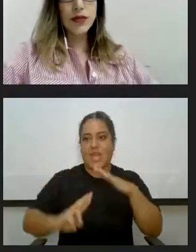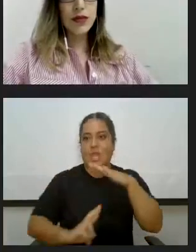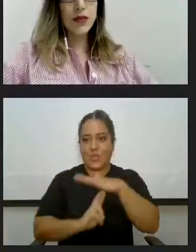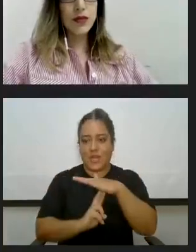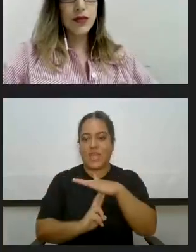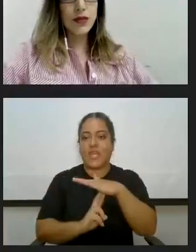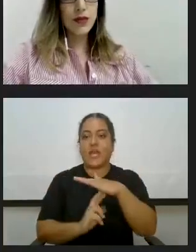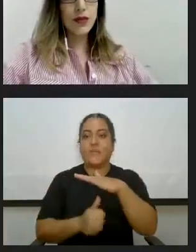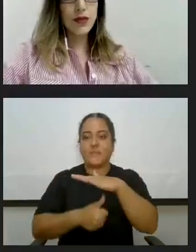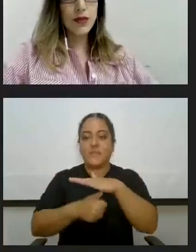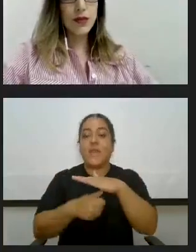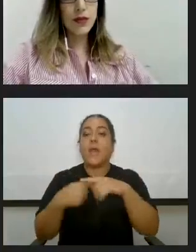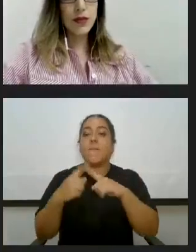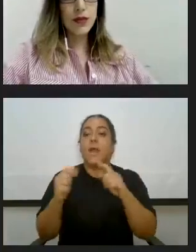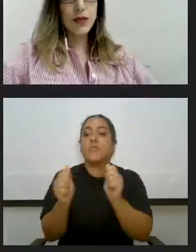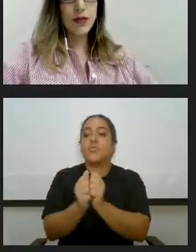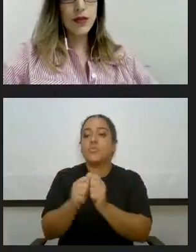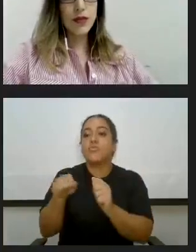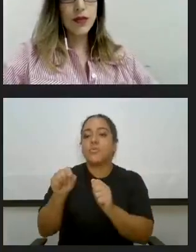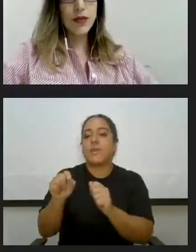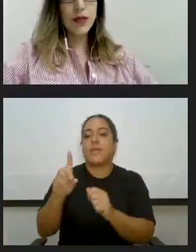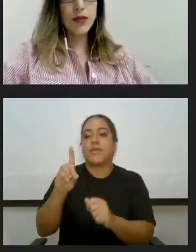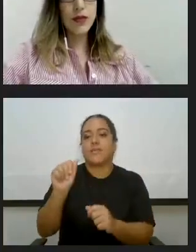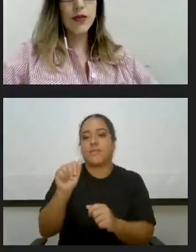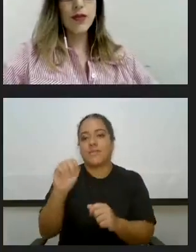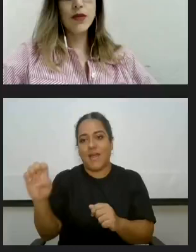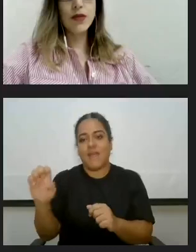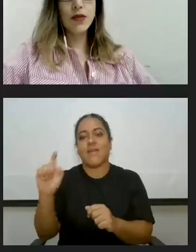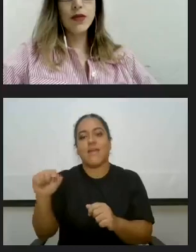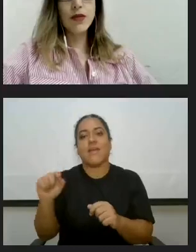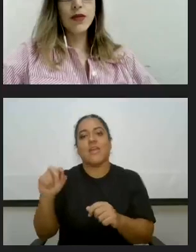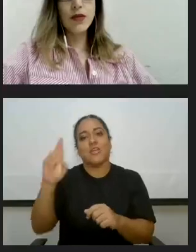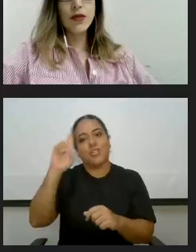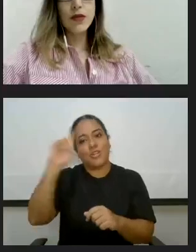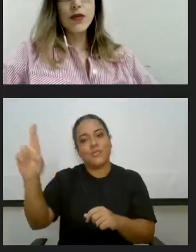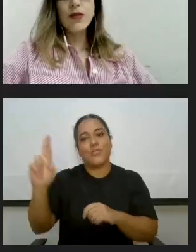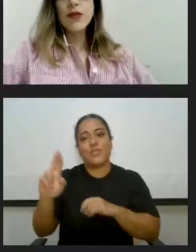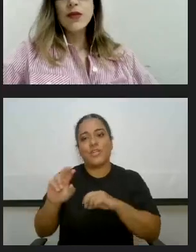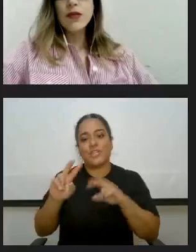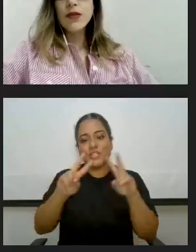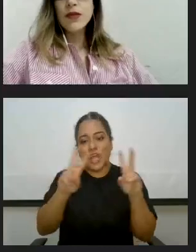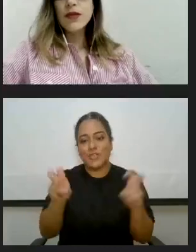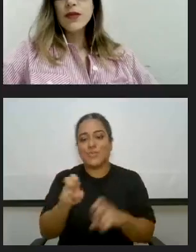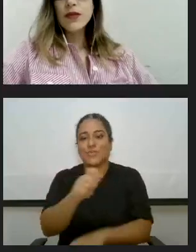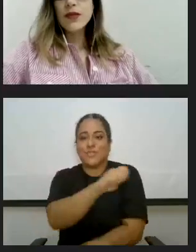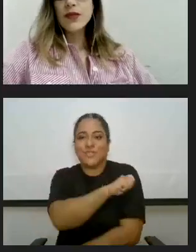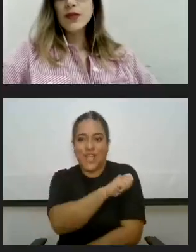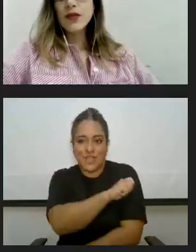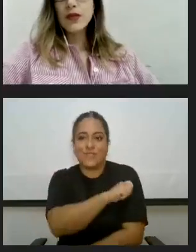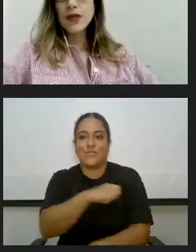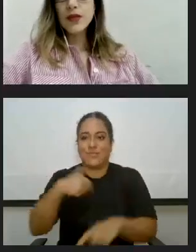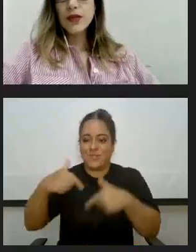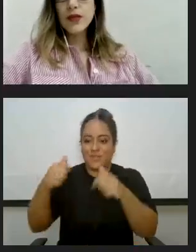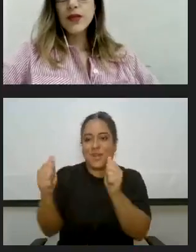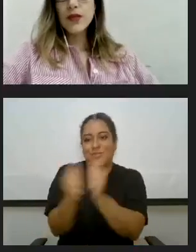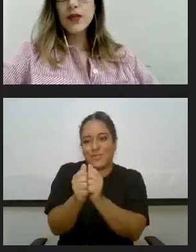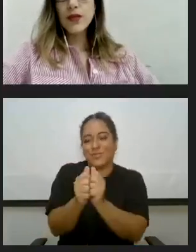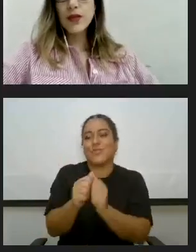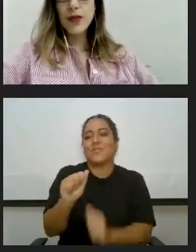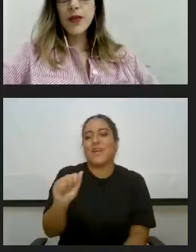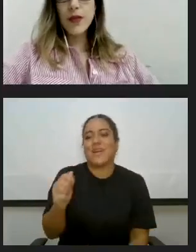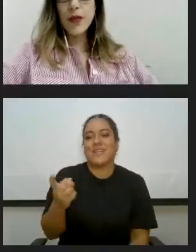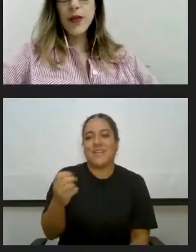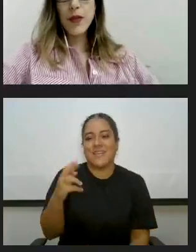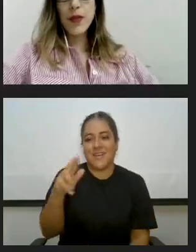na Diretoria de Assuntos Estudantis da Pró-Reitoria de Ensino. Trabalho lá com a Adriana e a